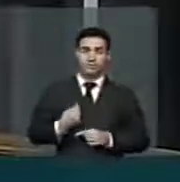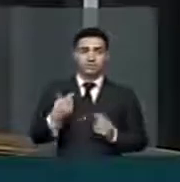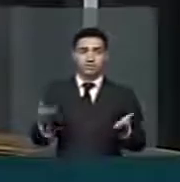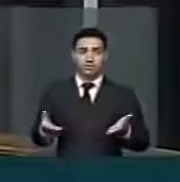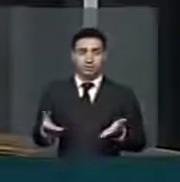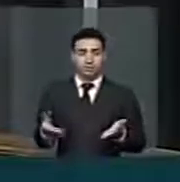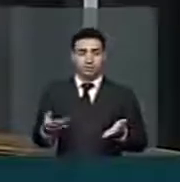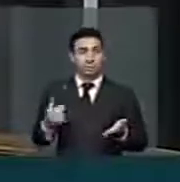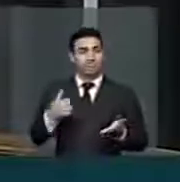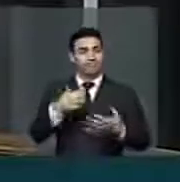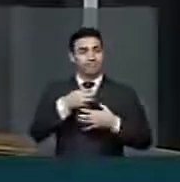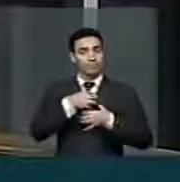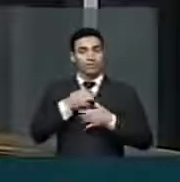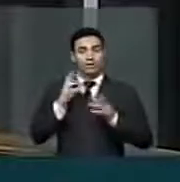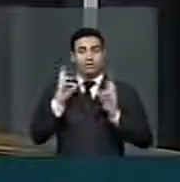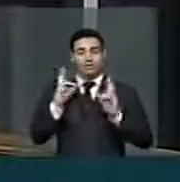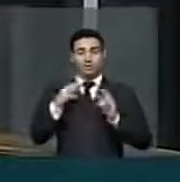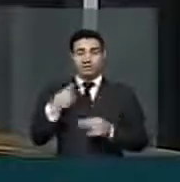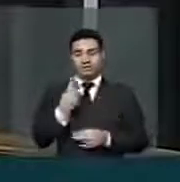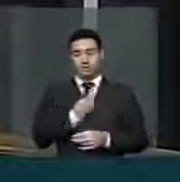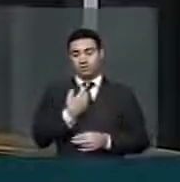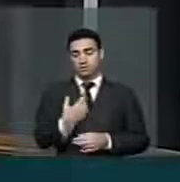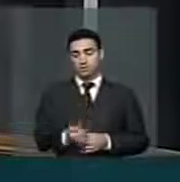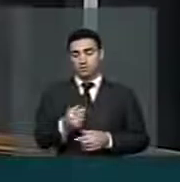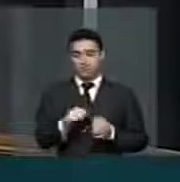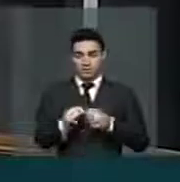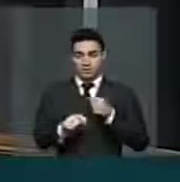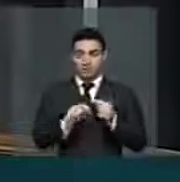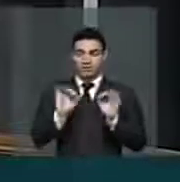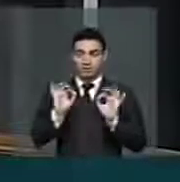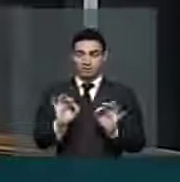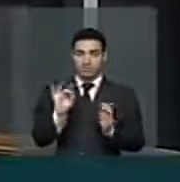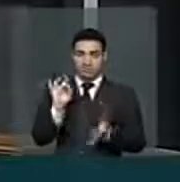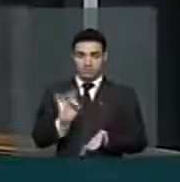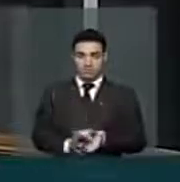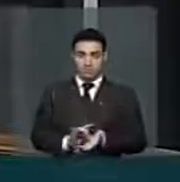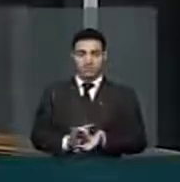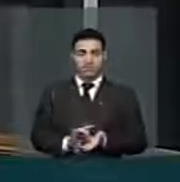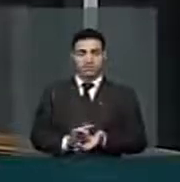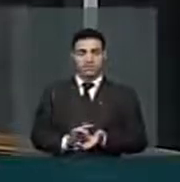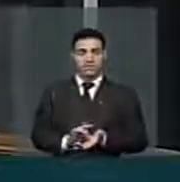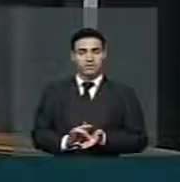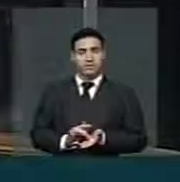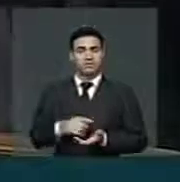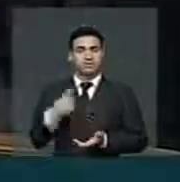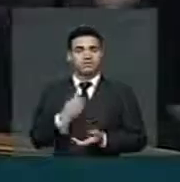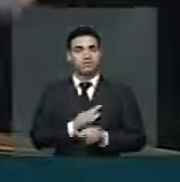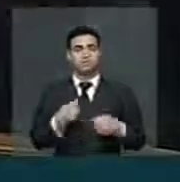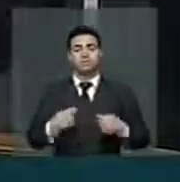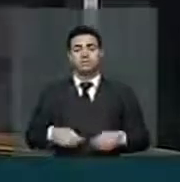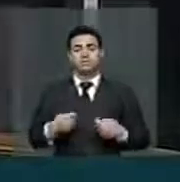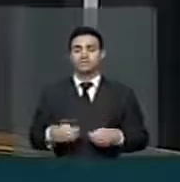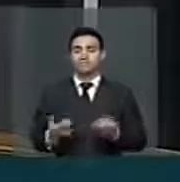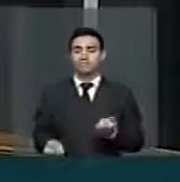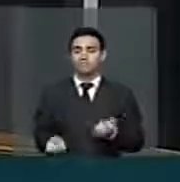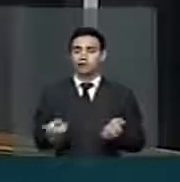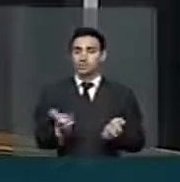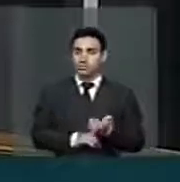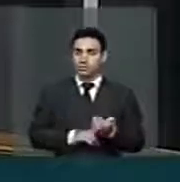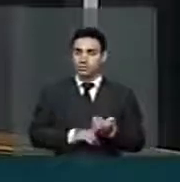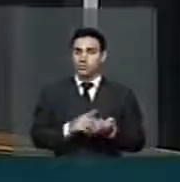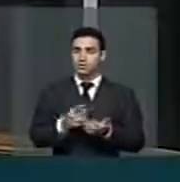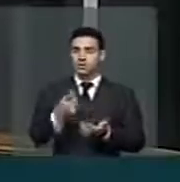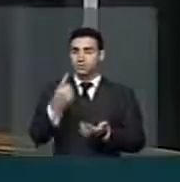muita esperança de que iremos fazer isto de fato. E realmente precisamos assumir esse